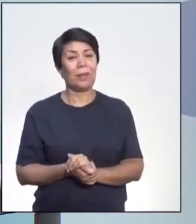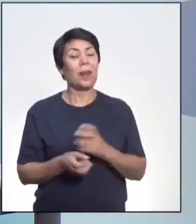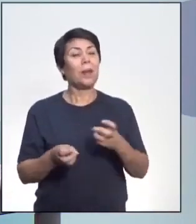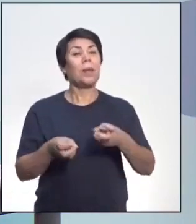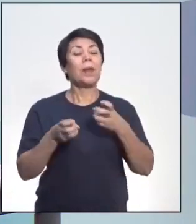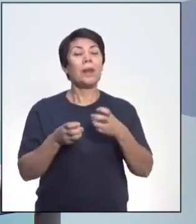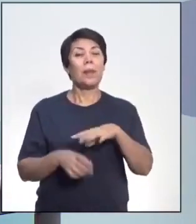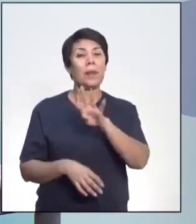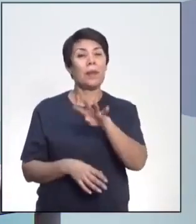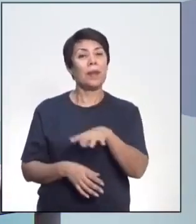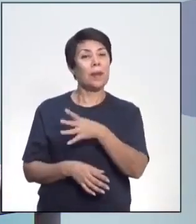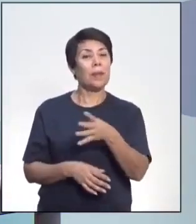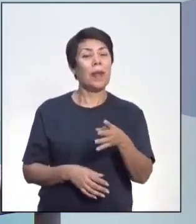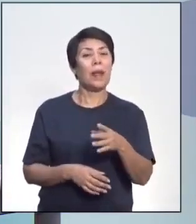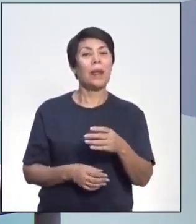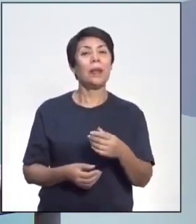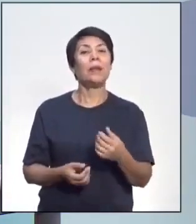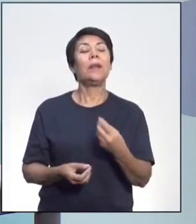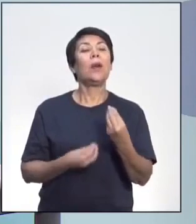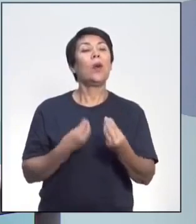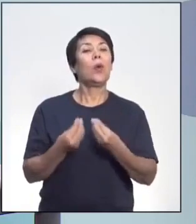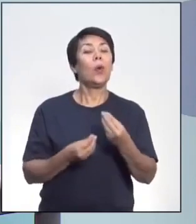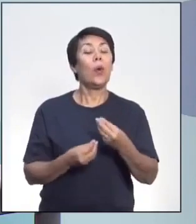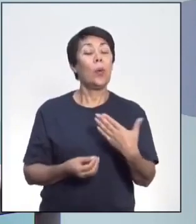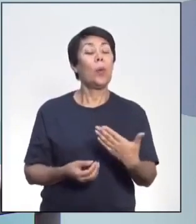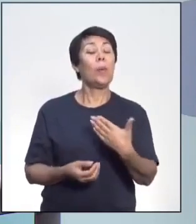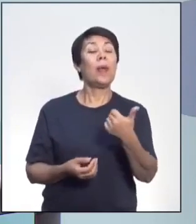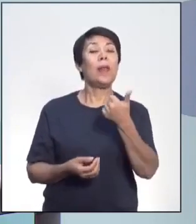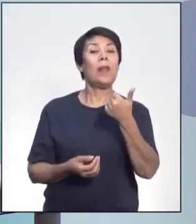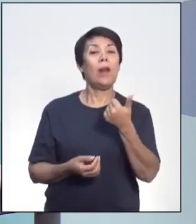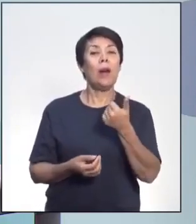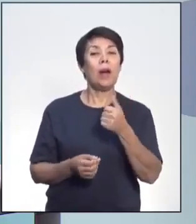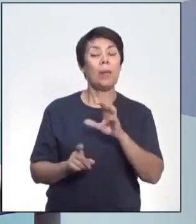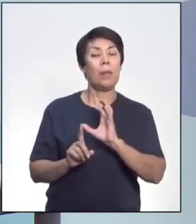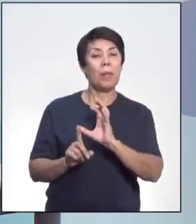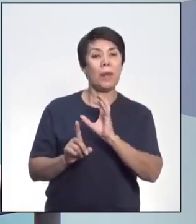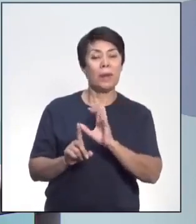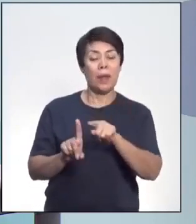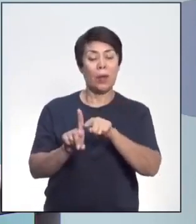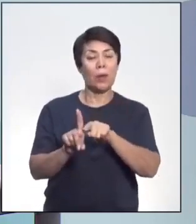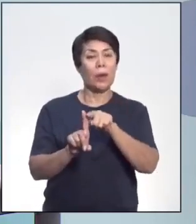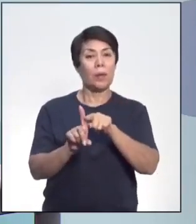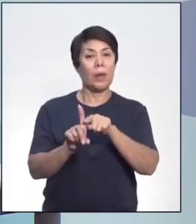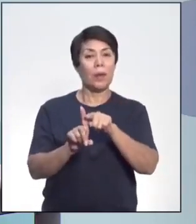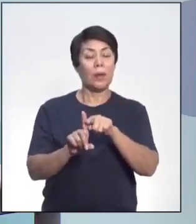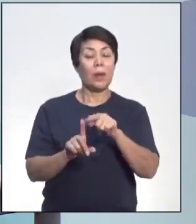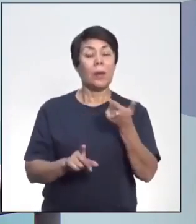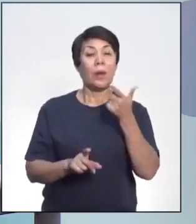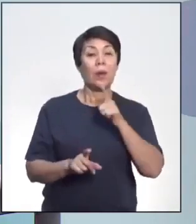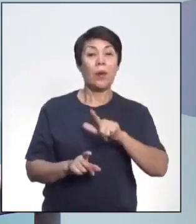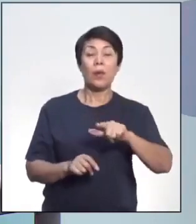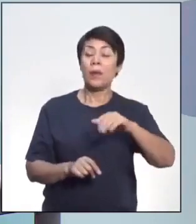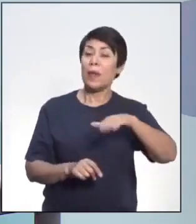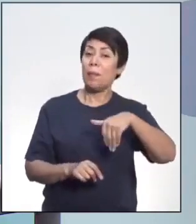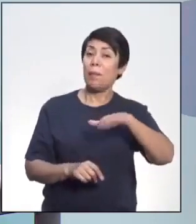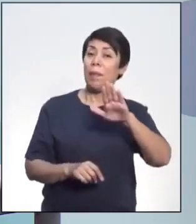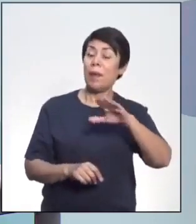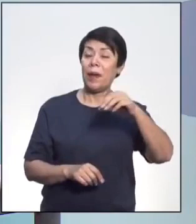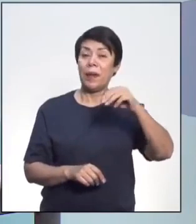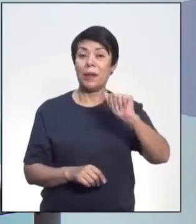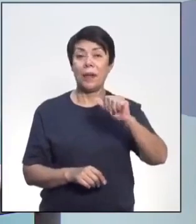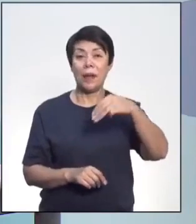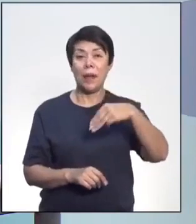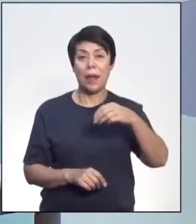Observando essa tabela, qual seria a melhor condição de pressão e temperatura para que se obtenha a maior quantidade possível de